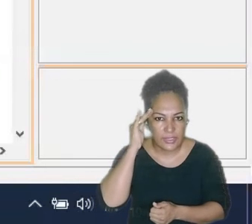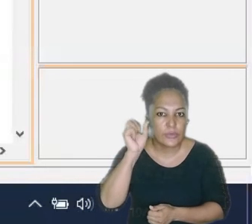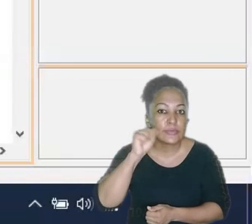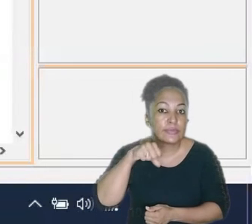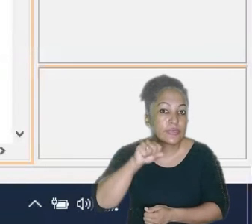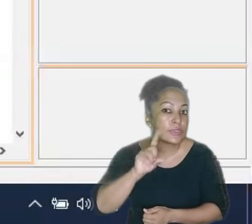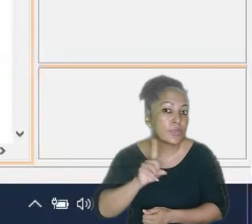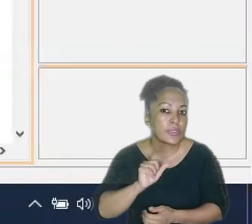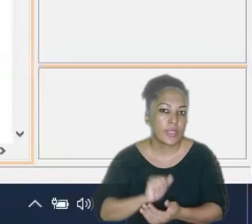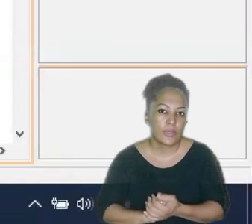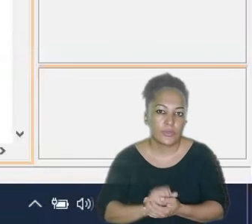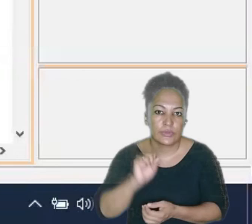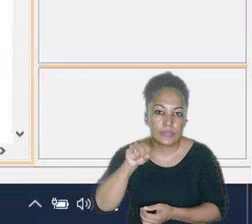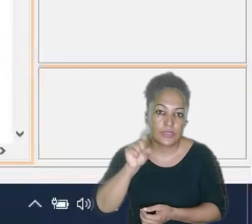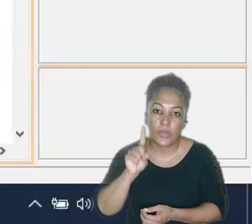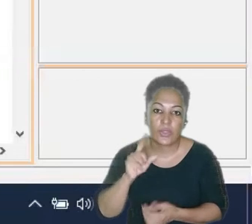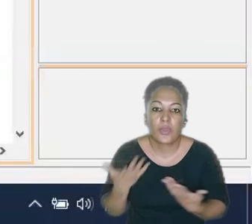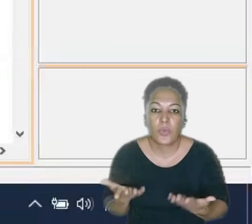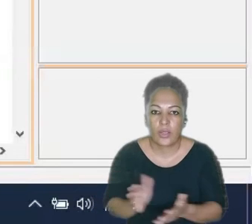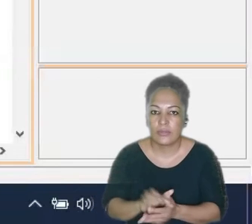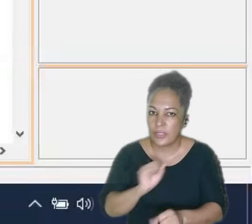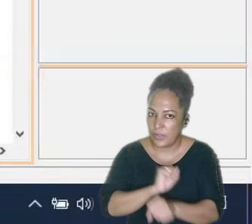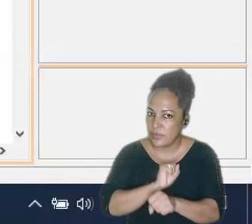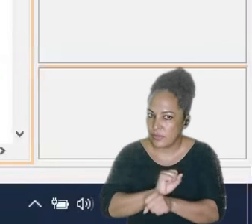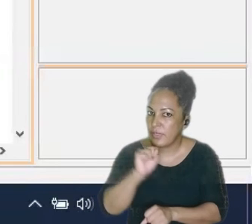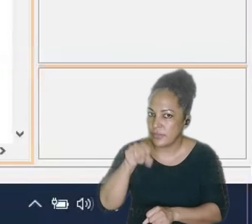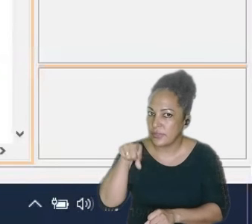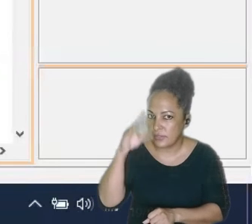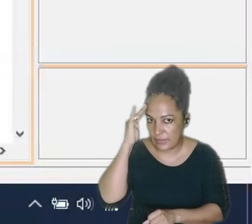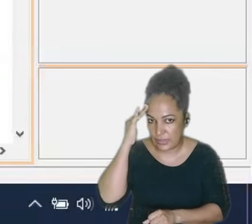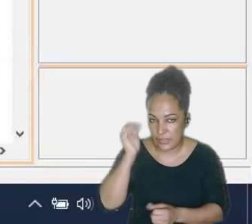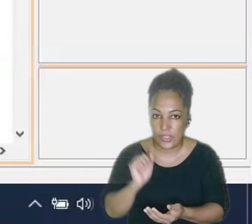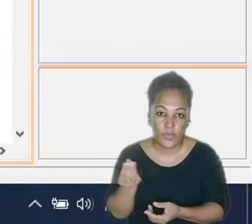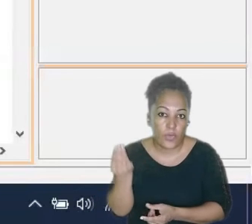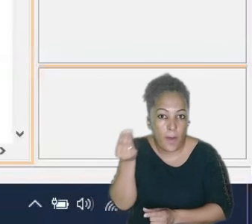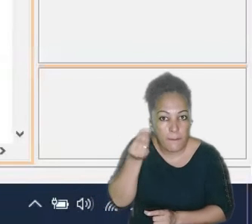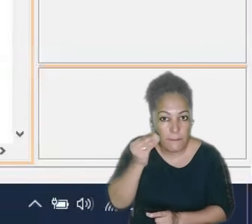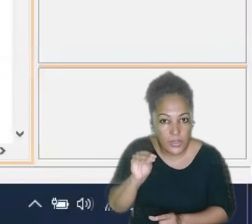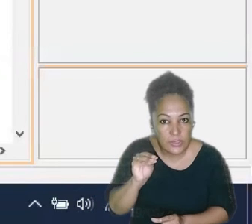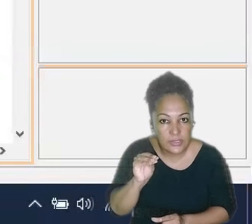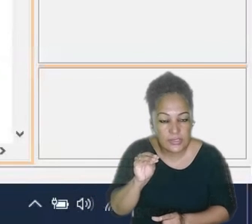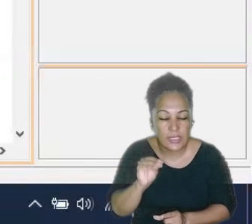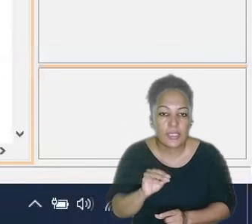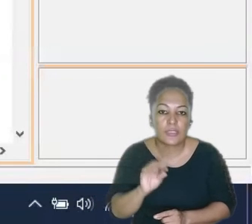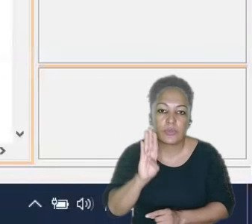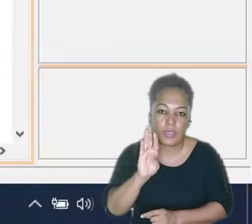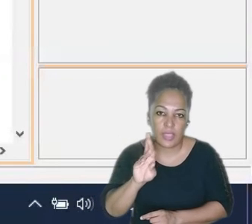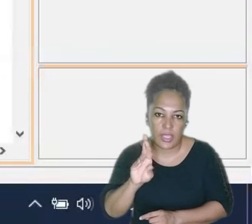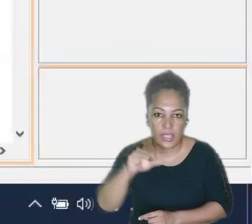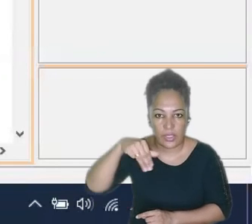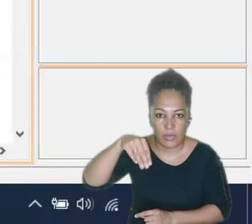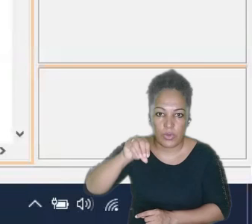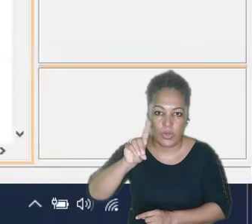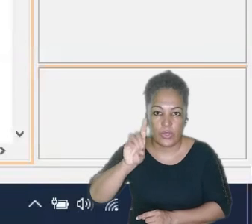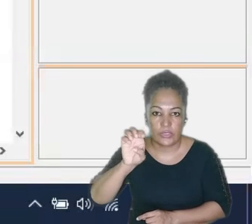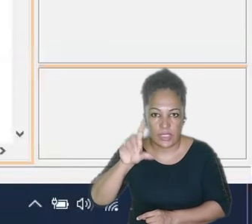a lógica? Sim ou não? Sim ou não? Sim ou não? Sim ou não? Espero que sim, galera. Bom, eu vou postar esse arquivo aqui